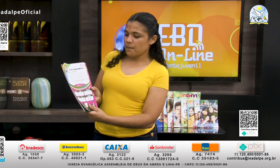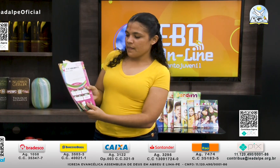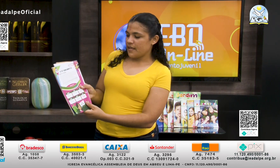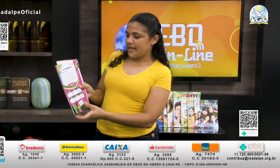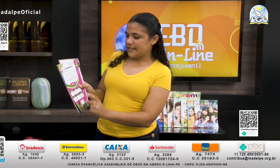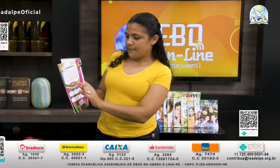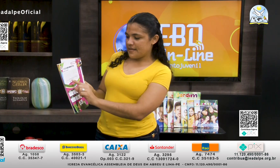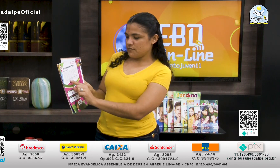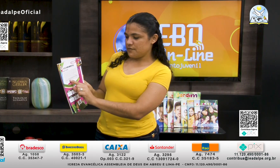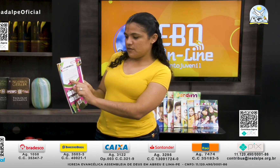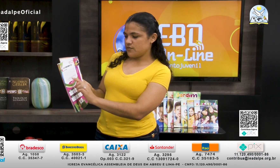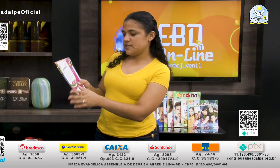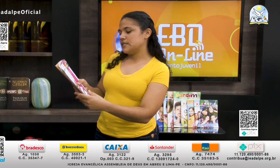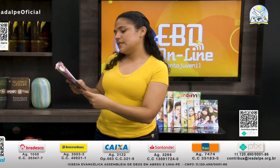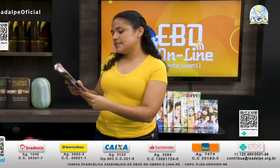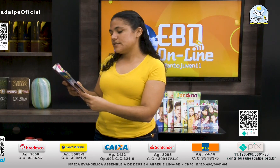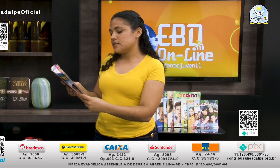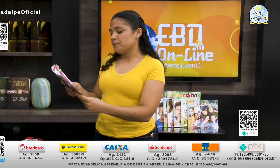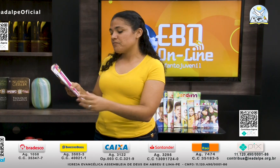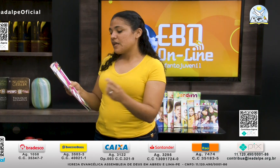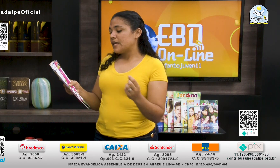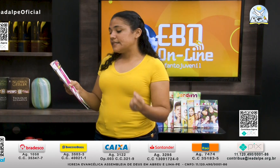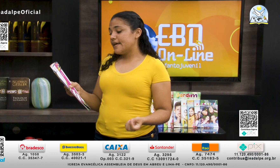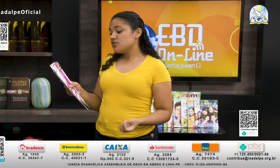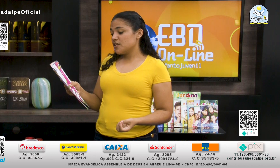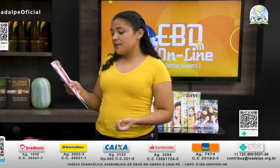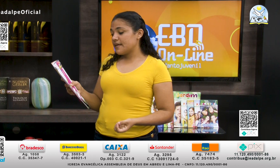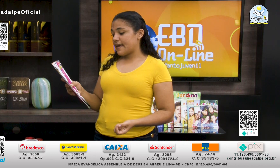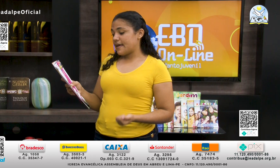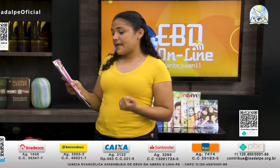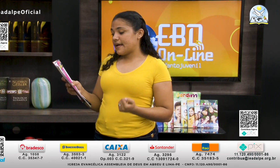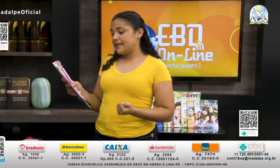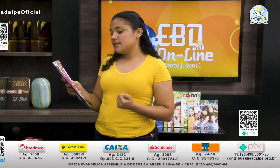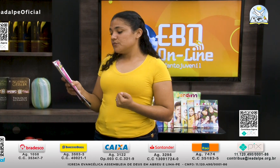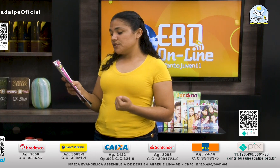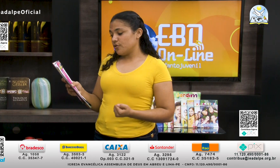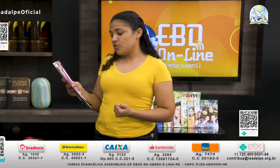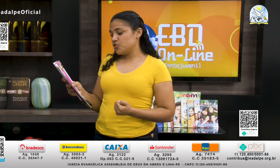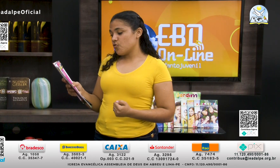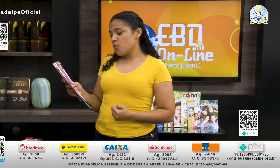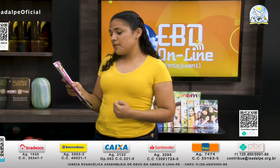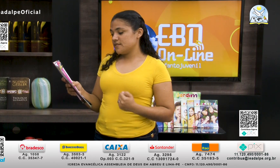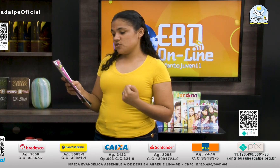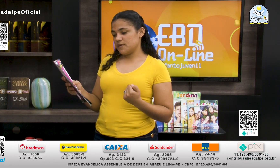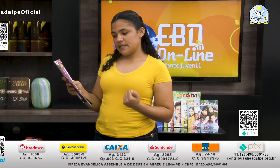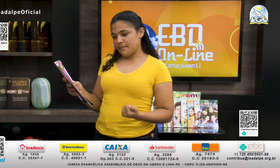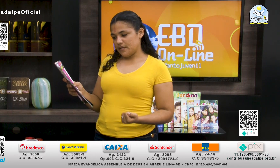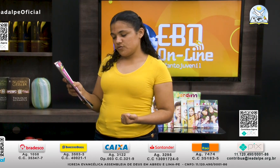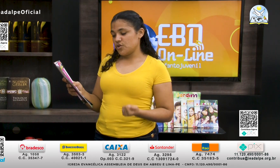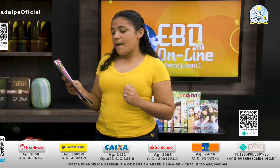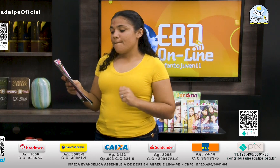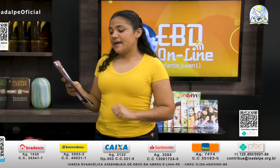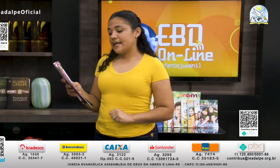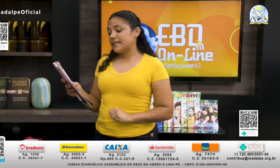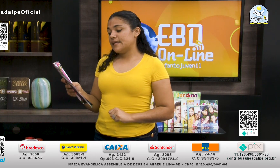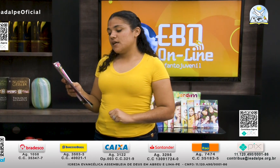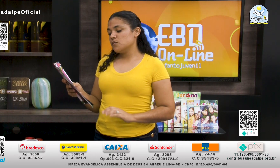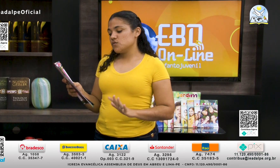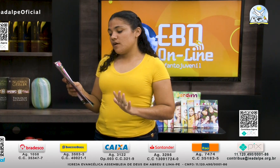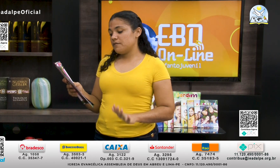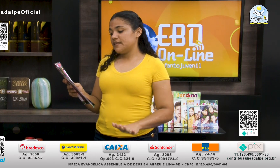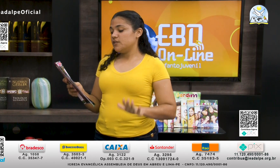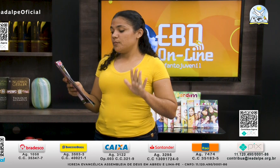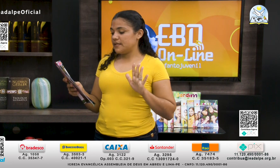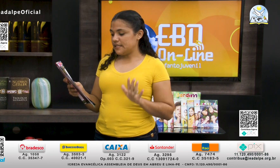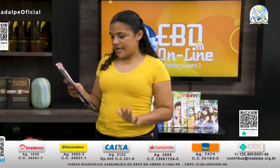Professor. E ela tá mais no finalzinho assim, que diz assim: Deus também quer que cada um de nós cumpra seus mandamentos para que